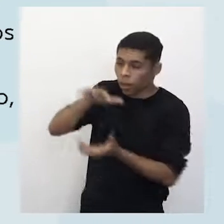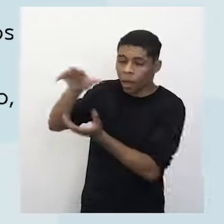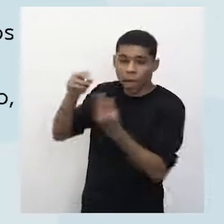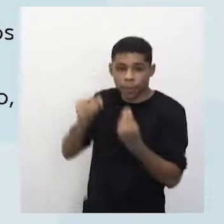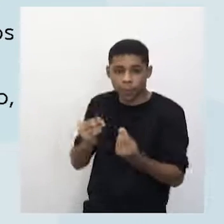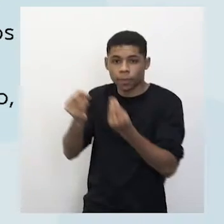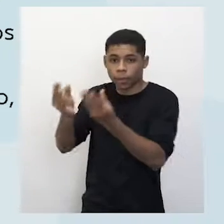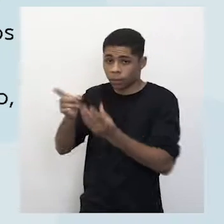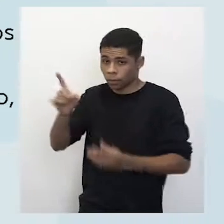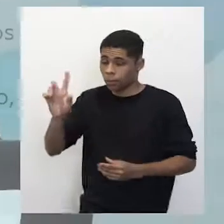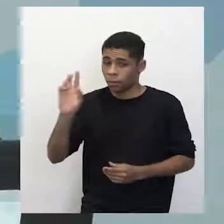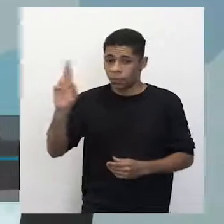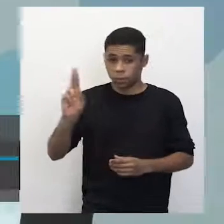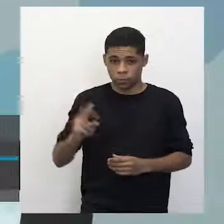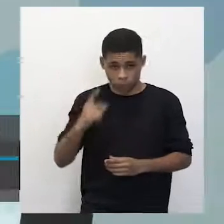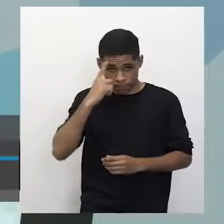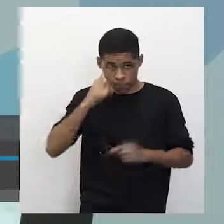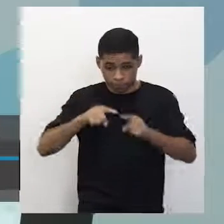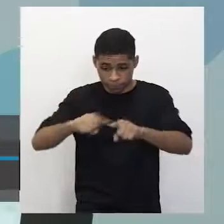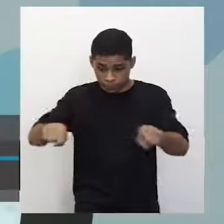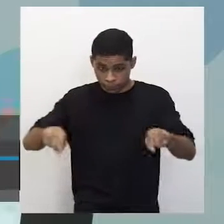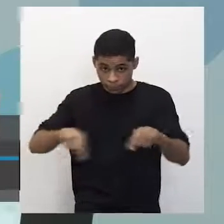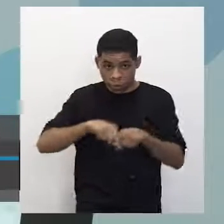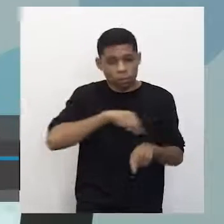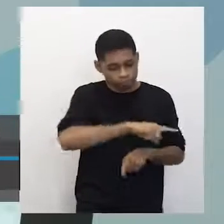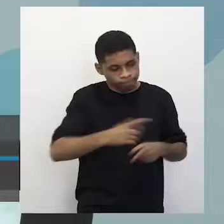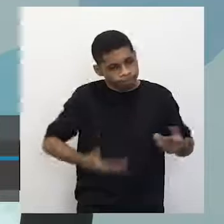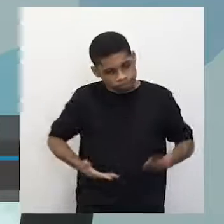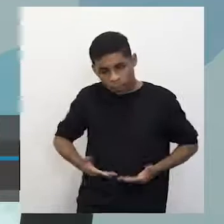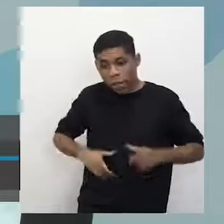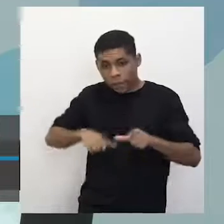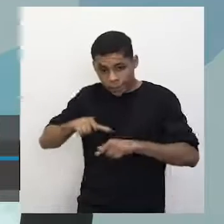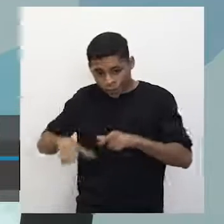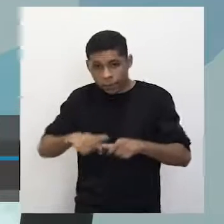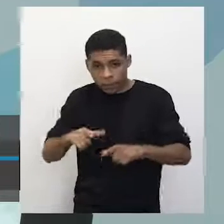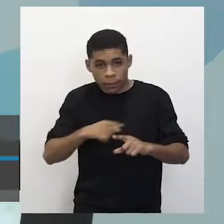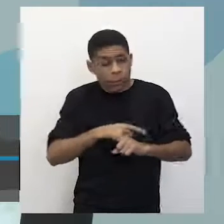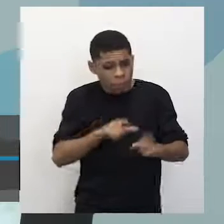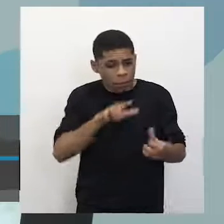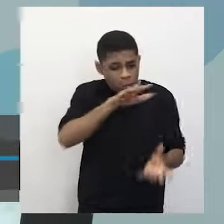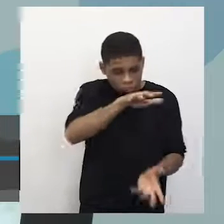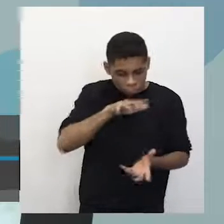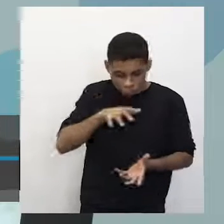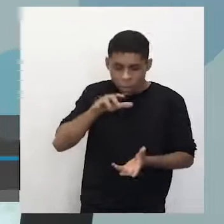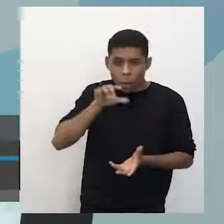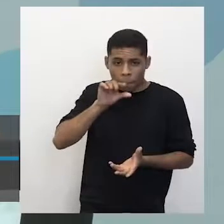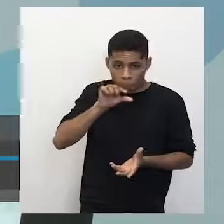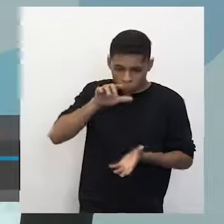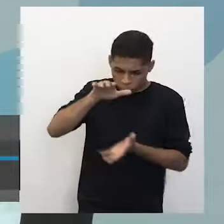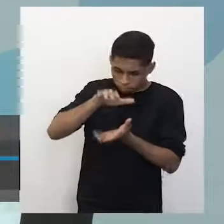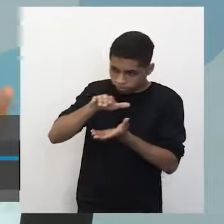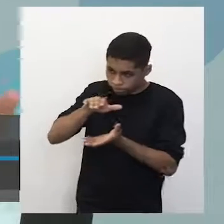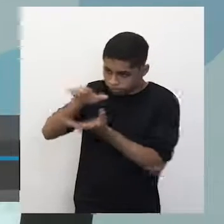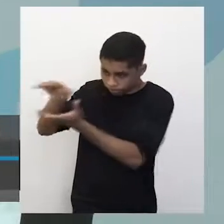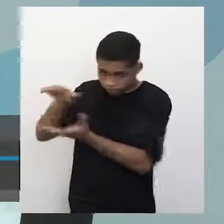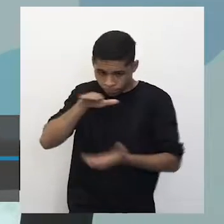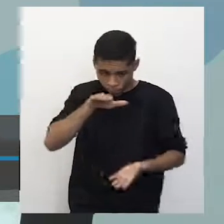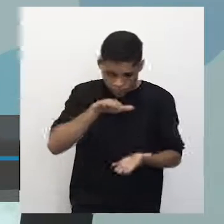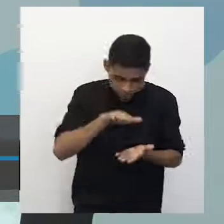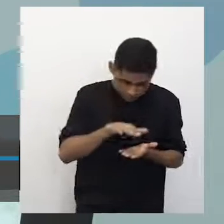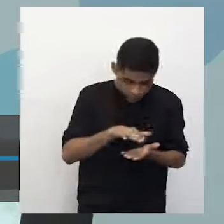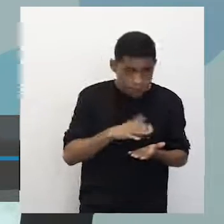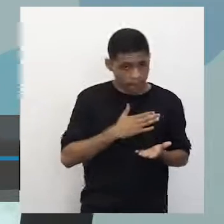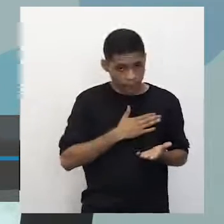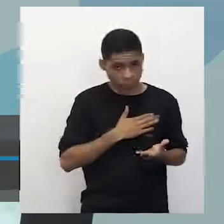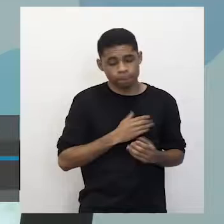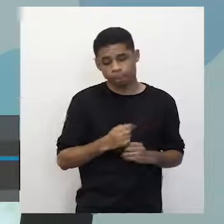manso servil são as terras onde o servo pode trabalhar para a própria sobrevivência. Entretanto, né, o